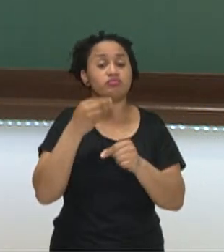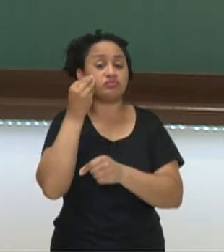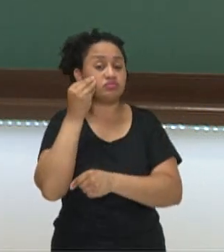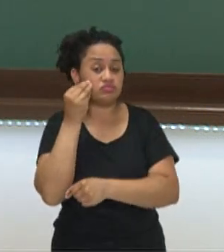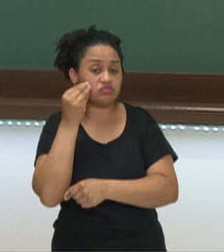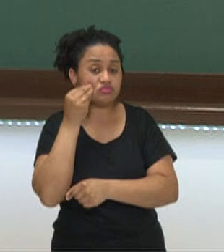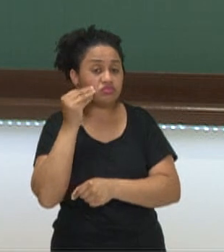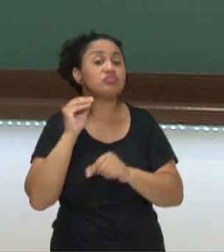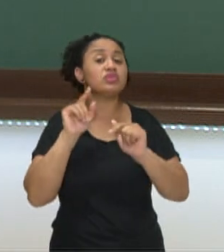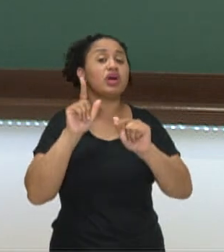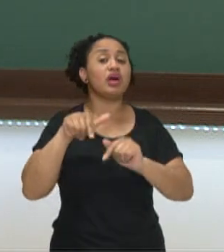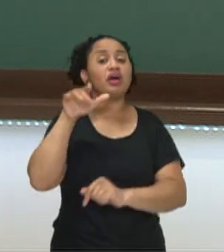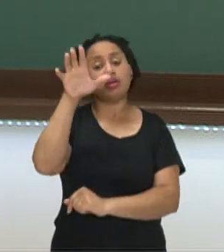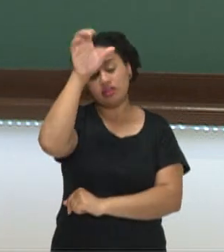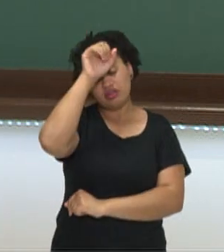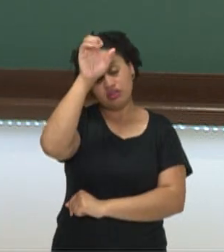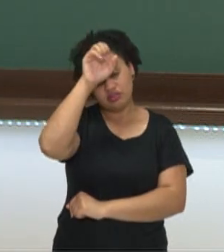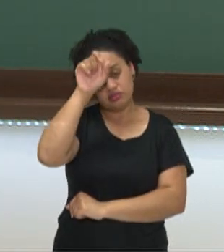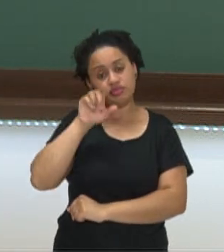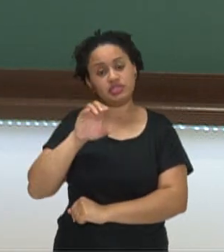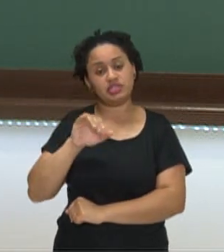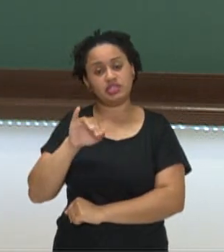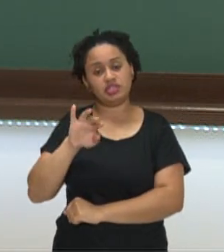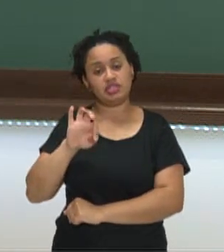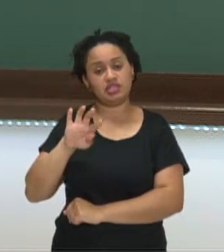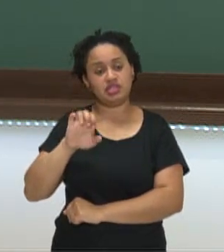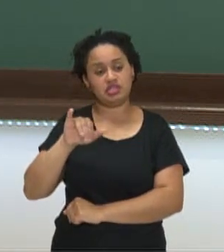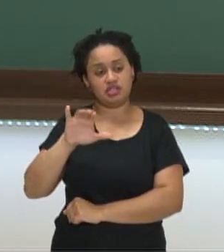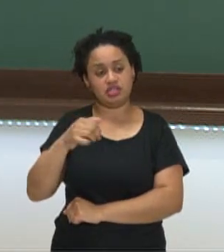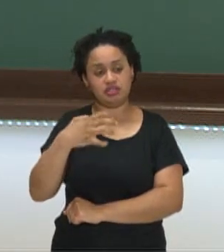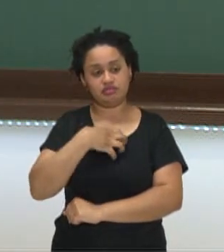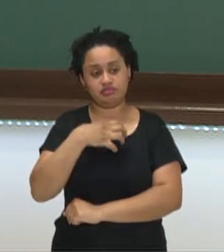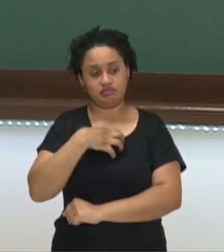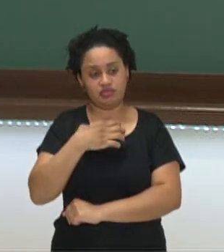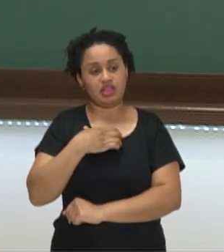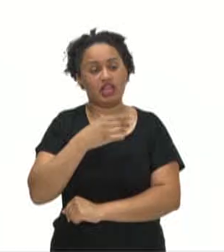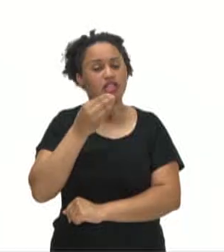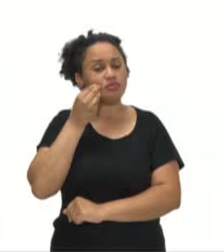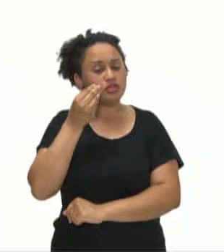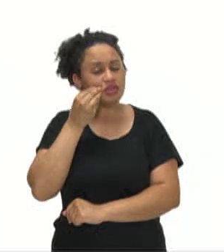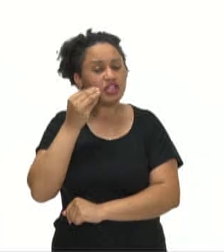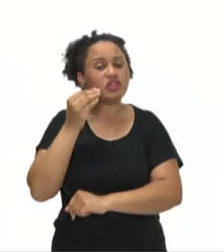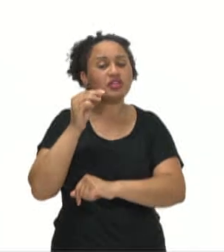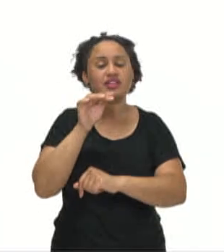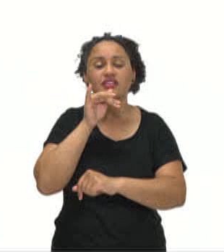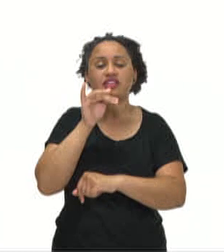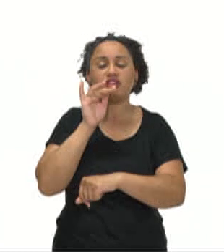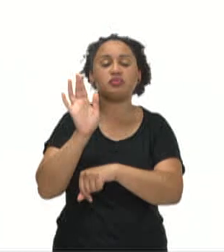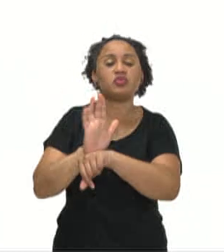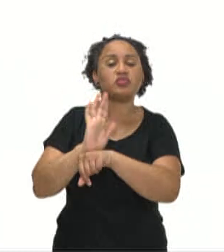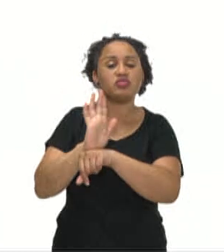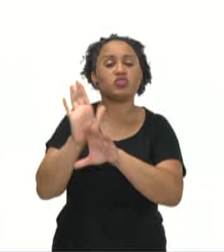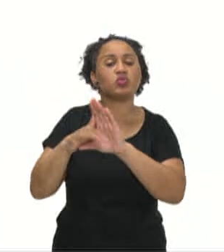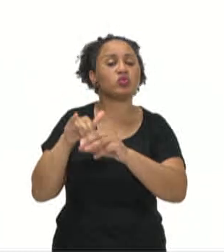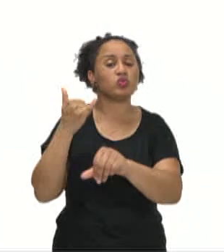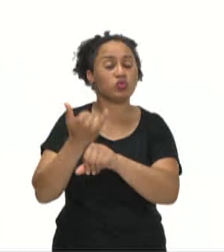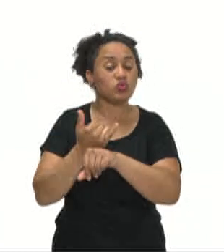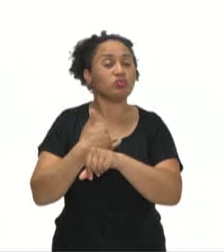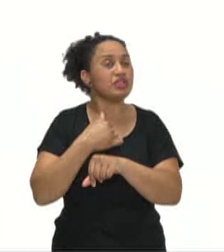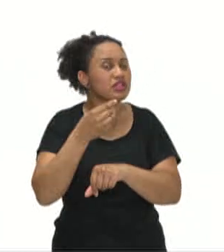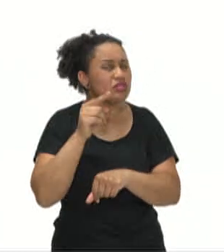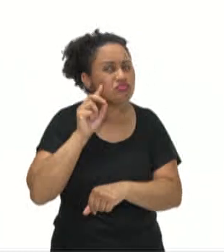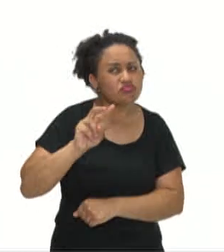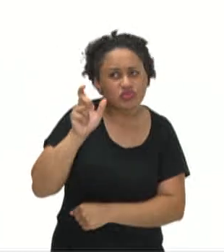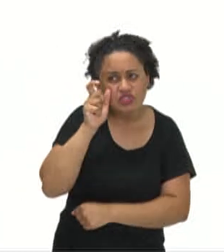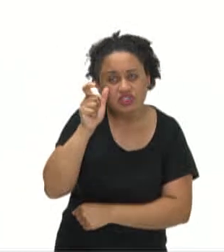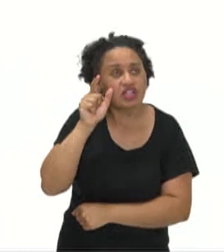né? Isso é aprendizagem sinestésico, né? Sair testando vídeo do YouTube é o seu método de estudo preferido, né? Você